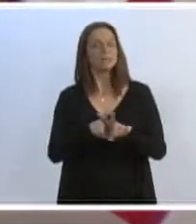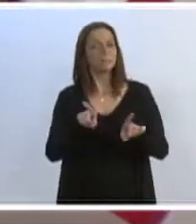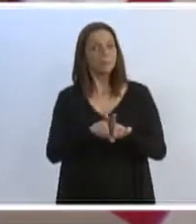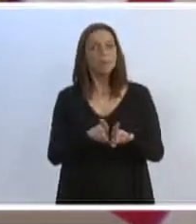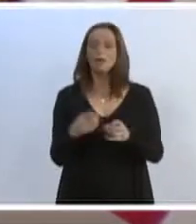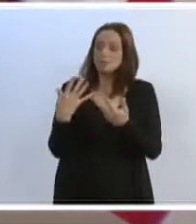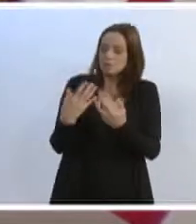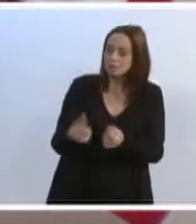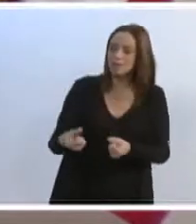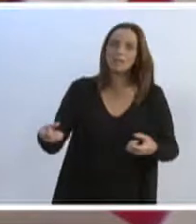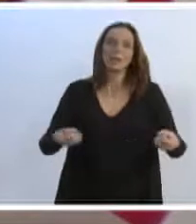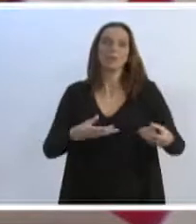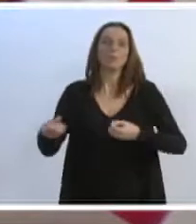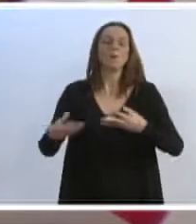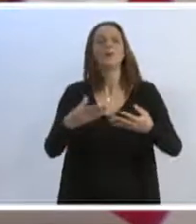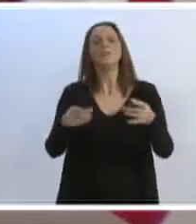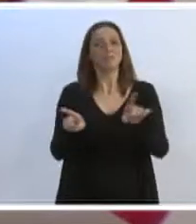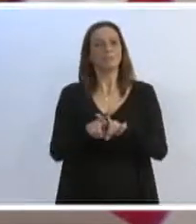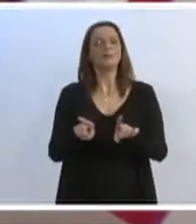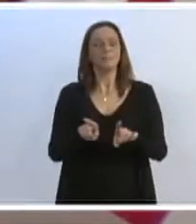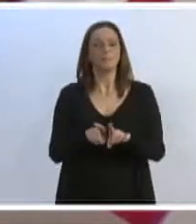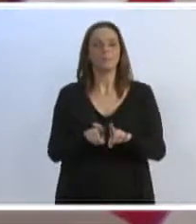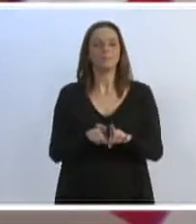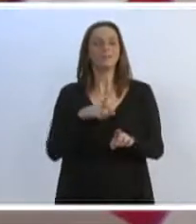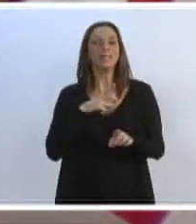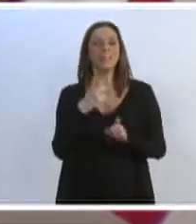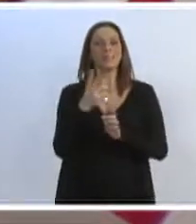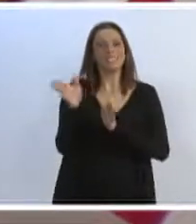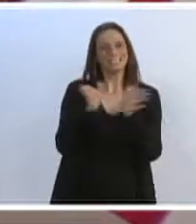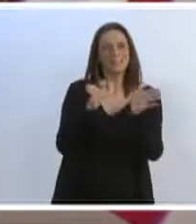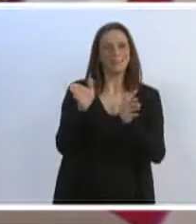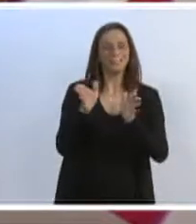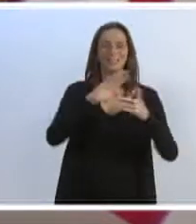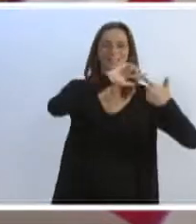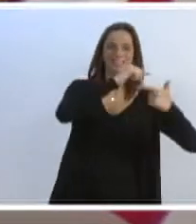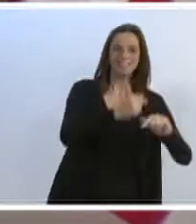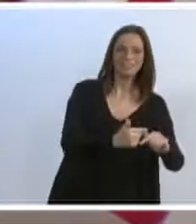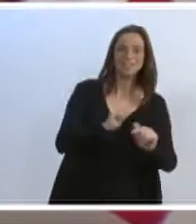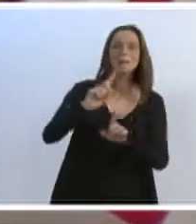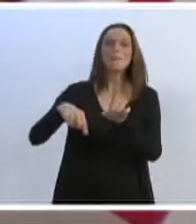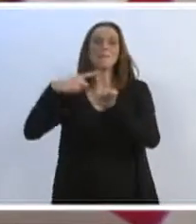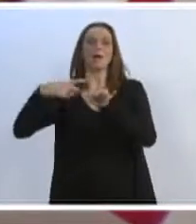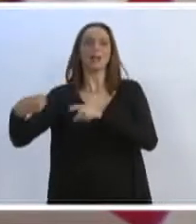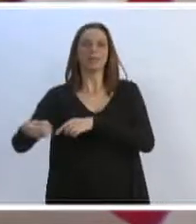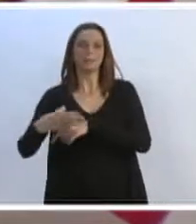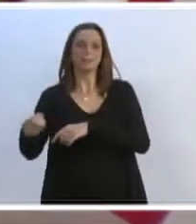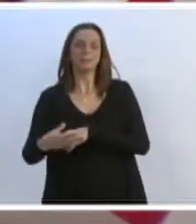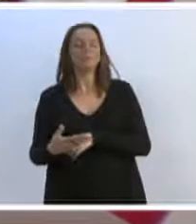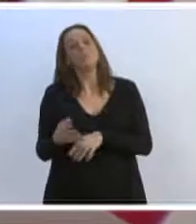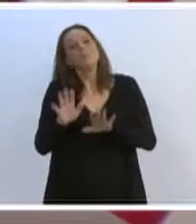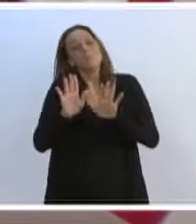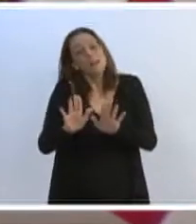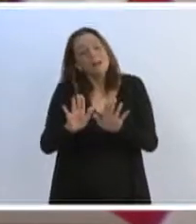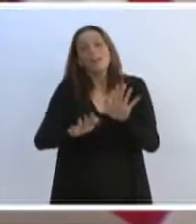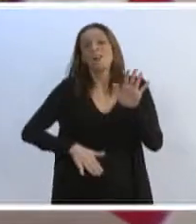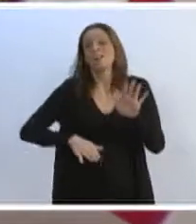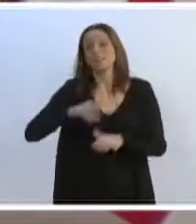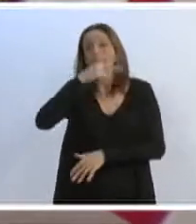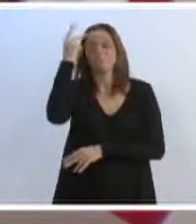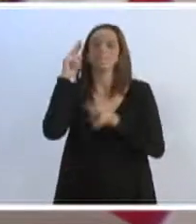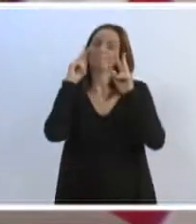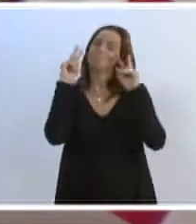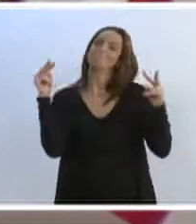Ivo. Foi o seu Ivo a pessoa que me deixou falar em público pela primeira vez num evento público na Fundação Cultural. Ao